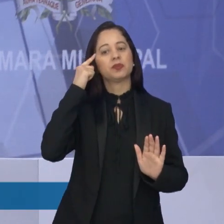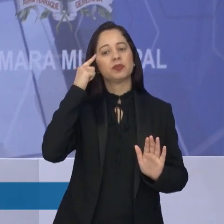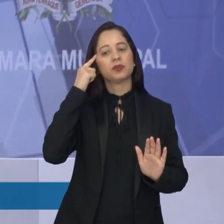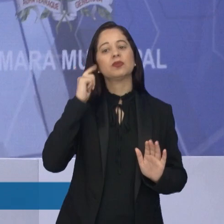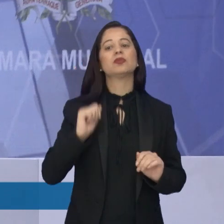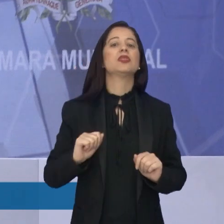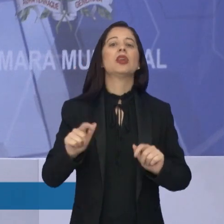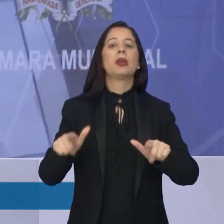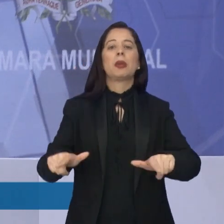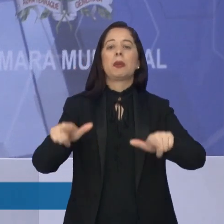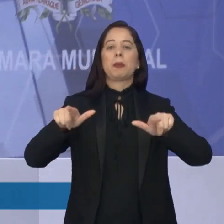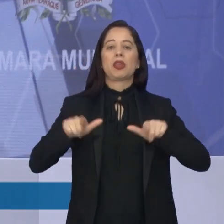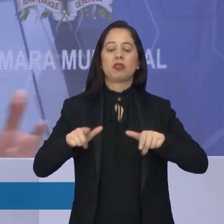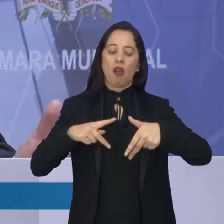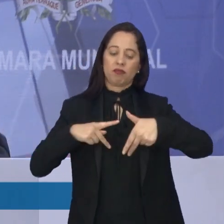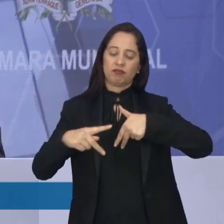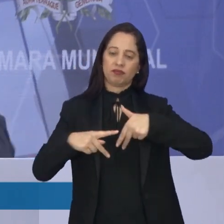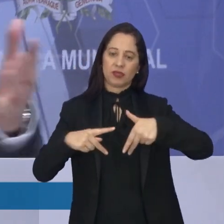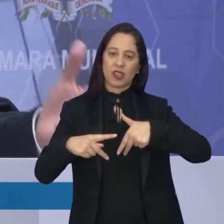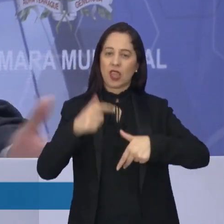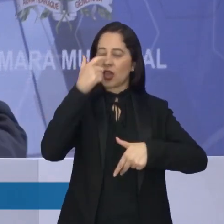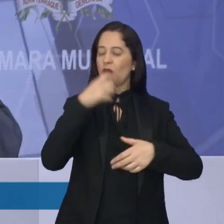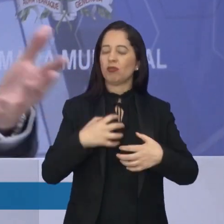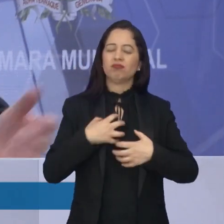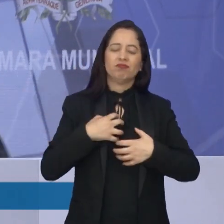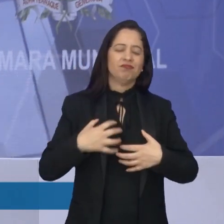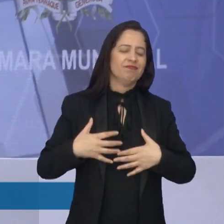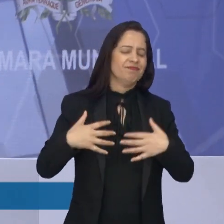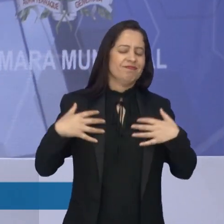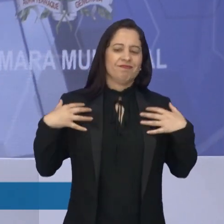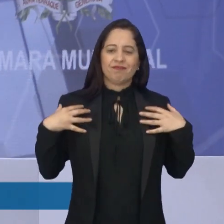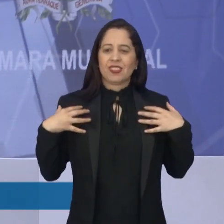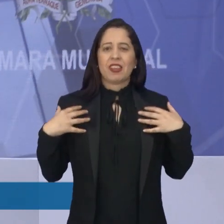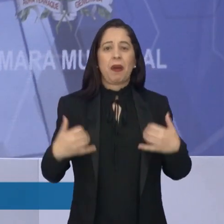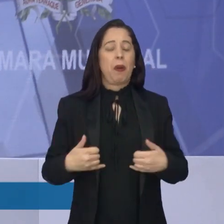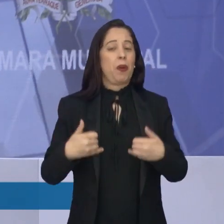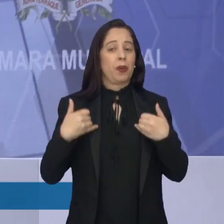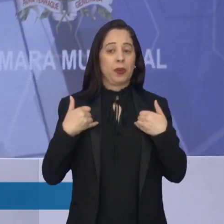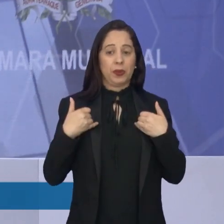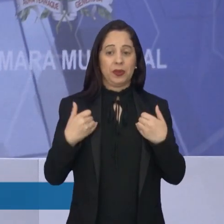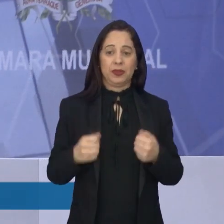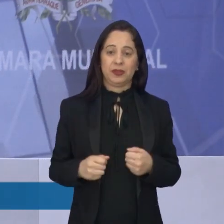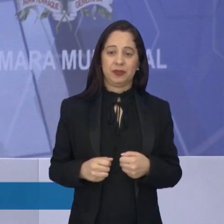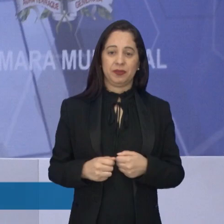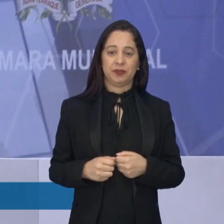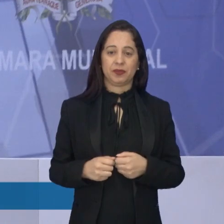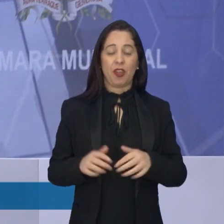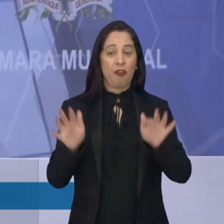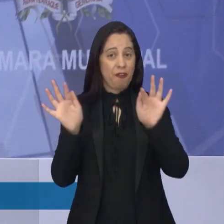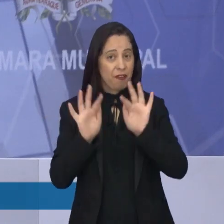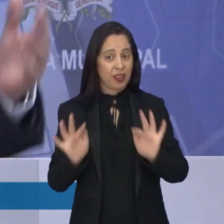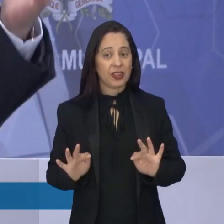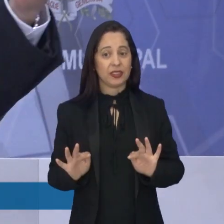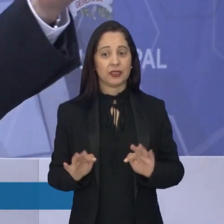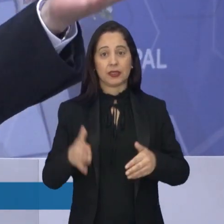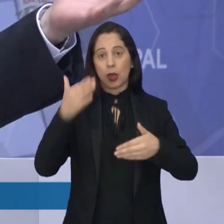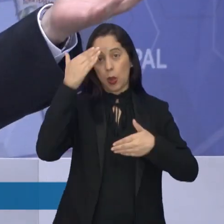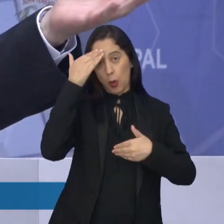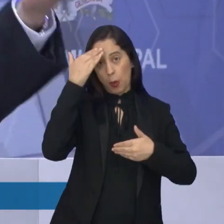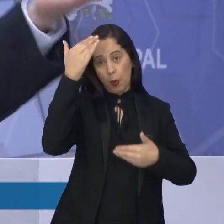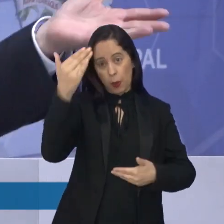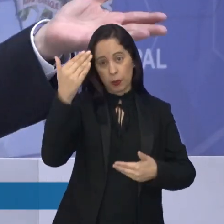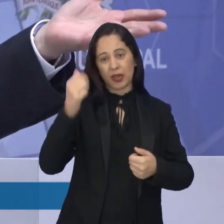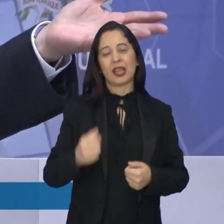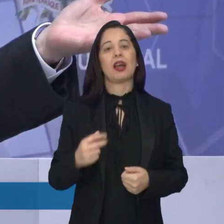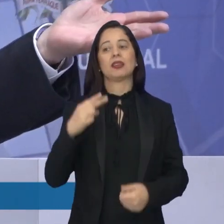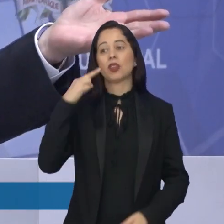de concessão desse título, que muito me honra, muito me engrandece, me enche de alegria. Queria agradecer em especial